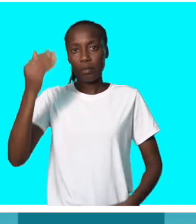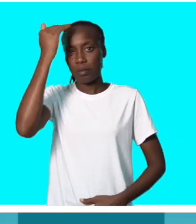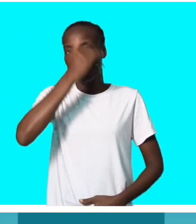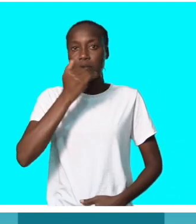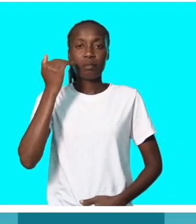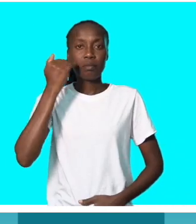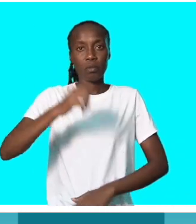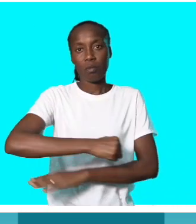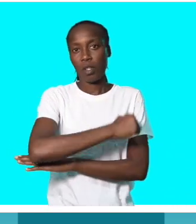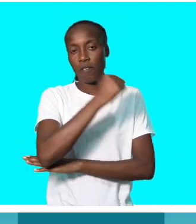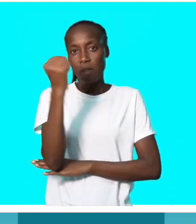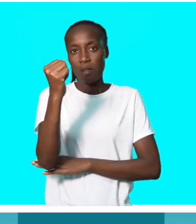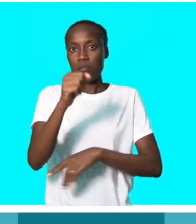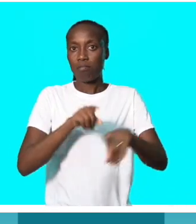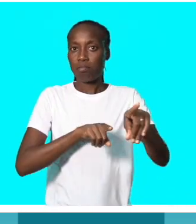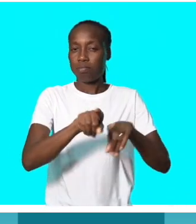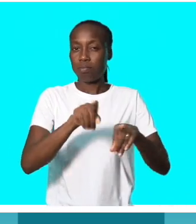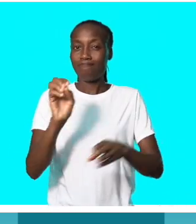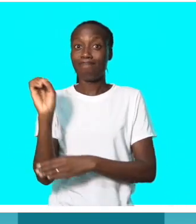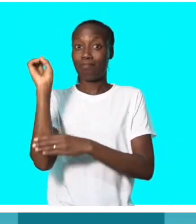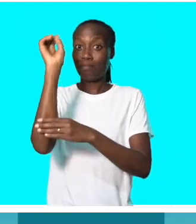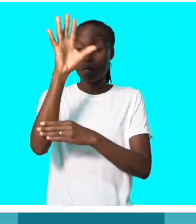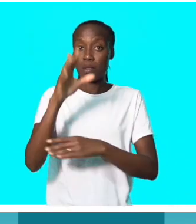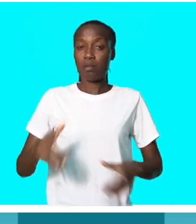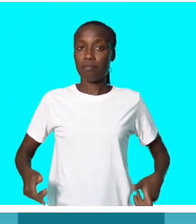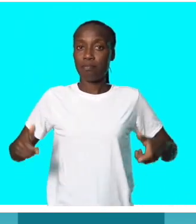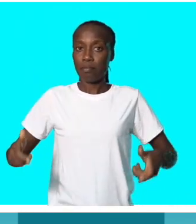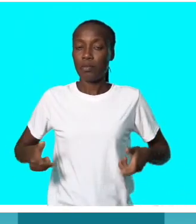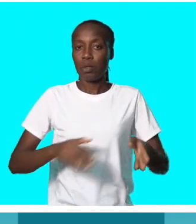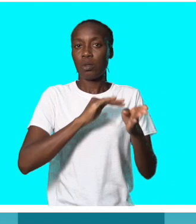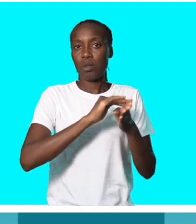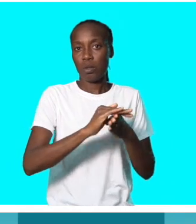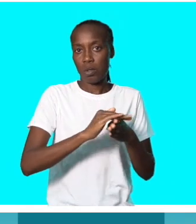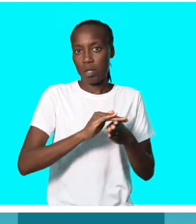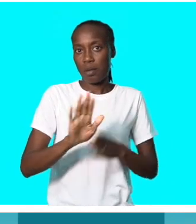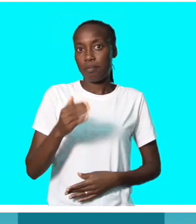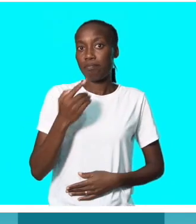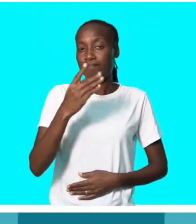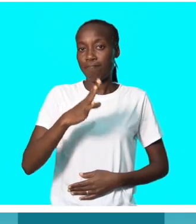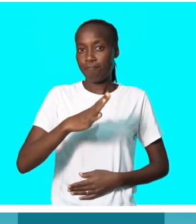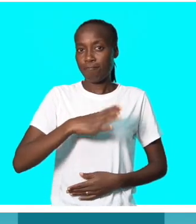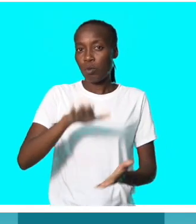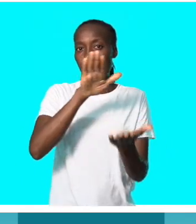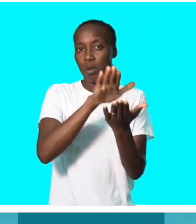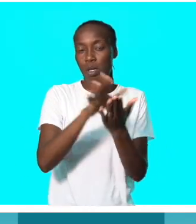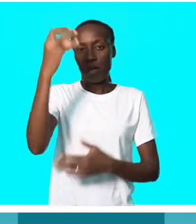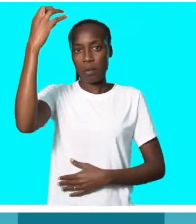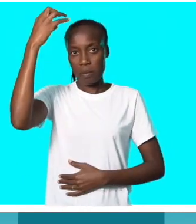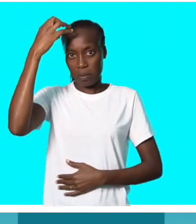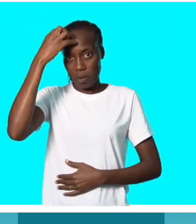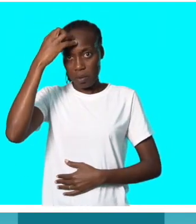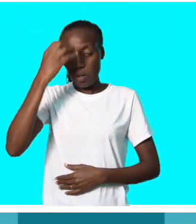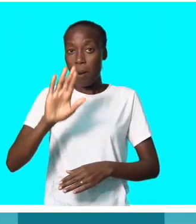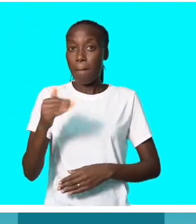Manica vence o torneio de basquetebol em cadeira de rodas, que teve lugar em Maputo,